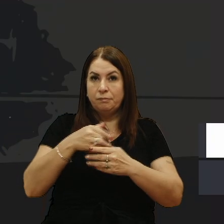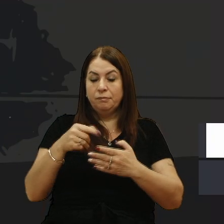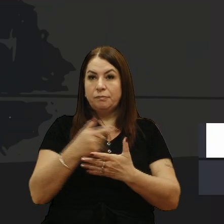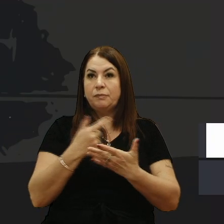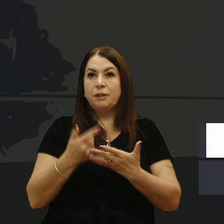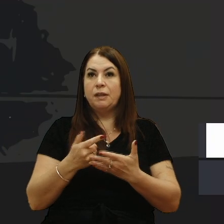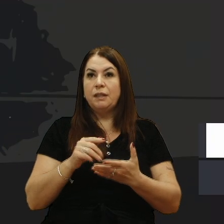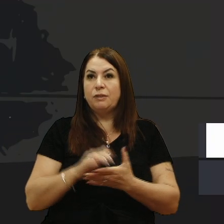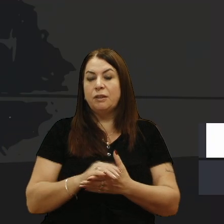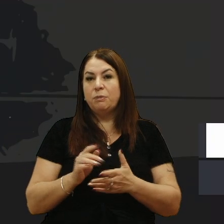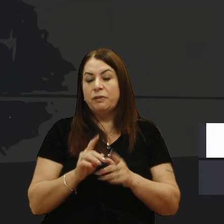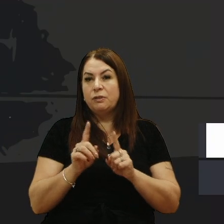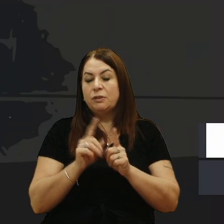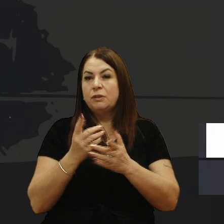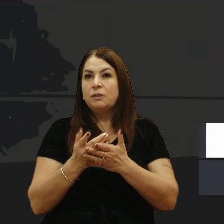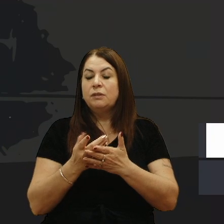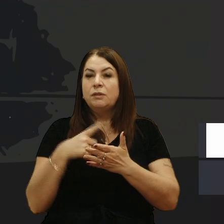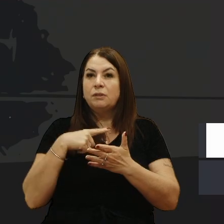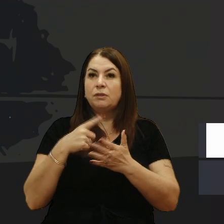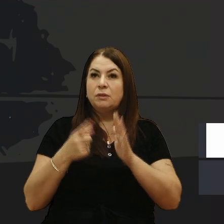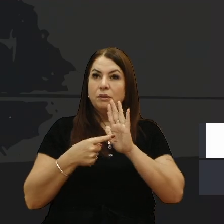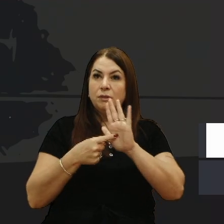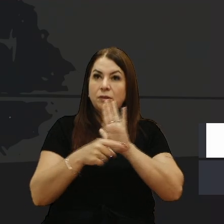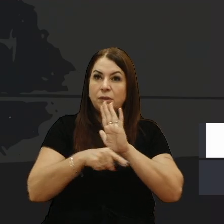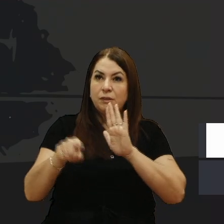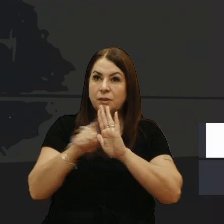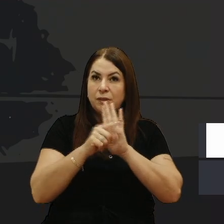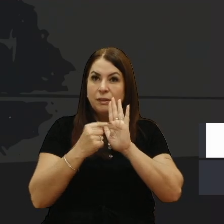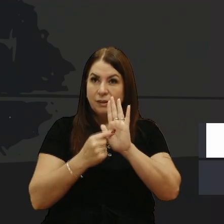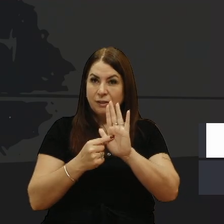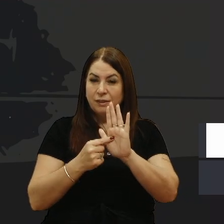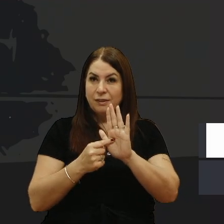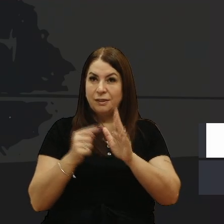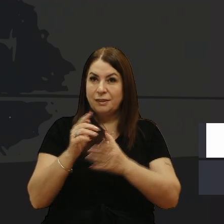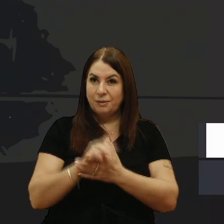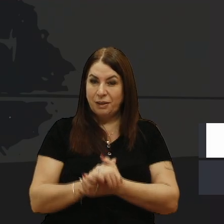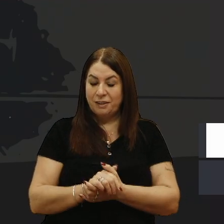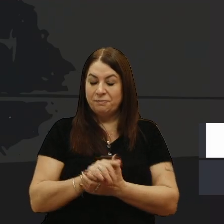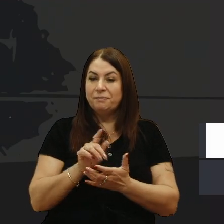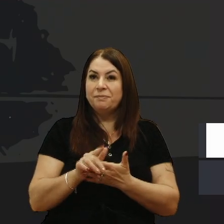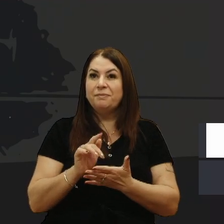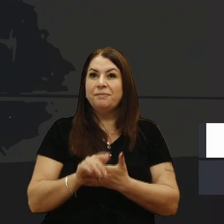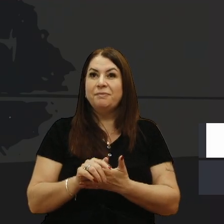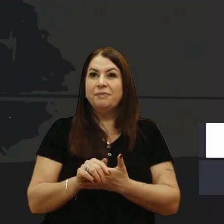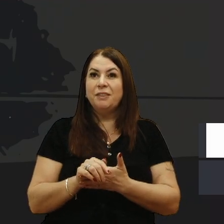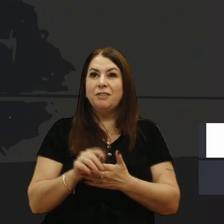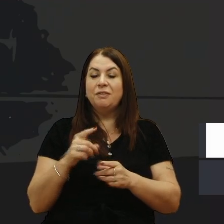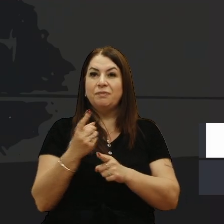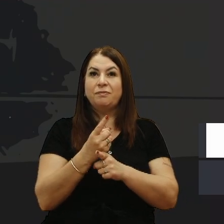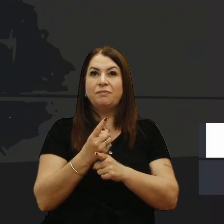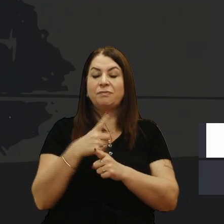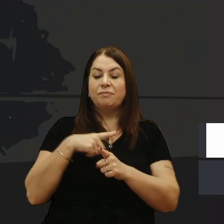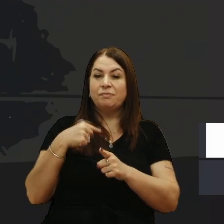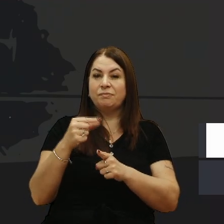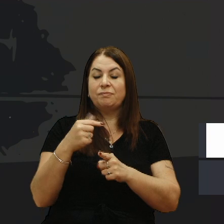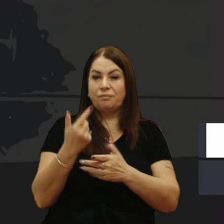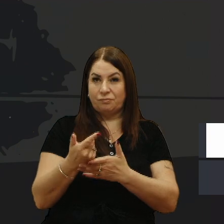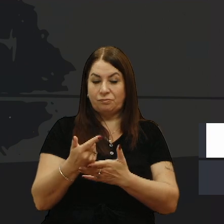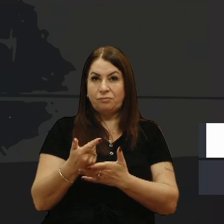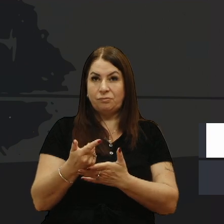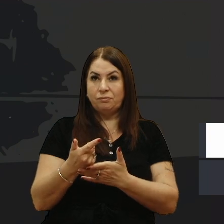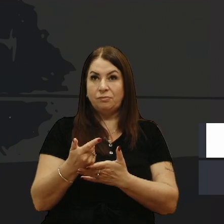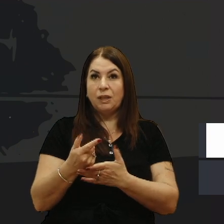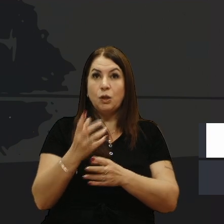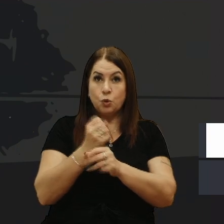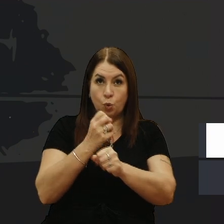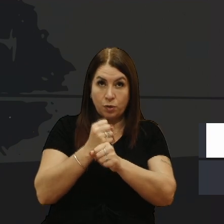permaneça válida. Então, essa aqui é uma demonstração que é feita, essa é uma contagem que foi feita recentemente. Essas